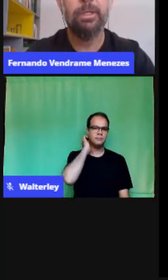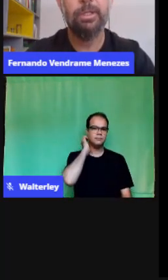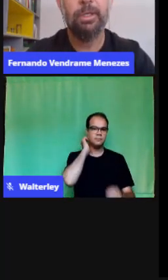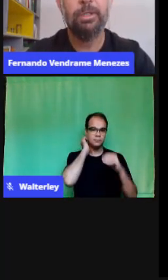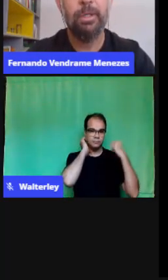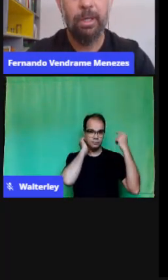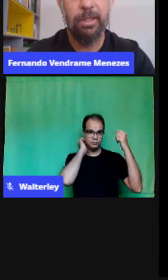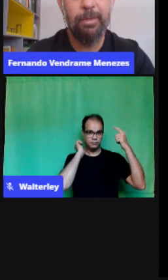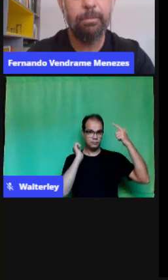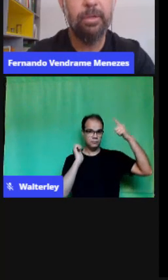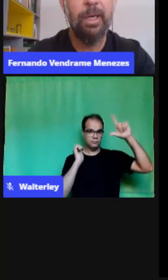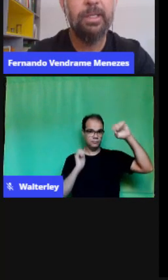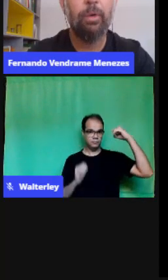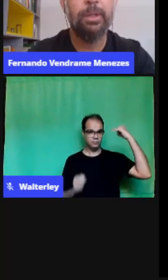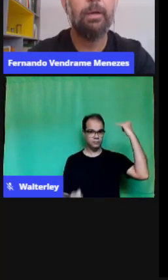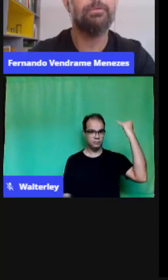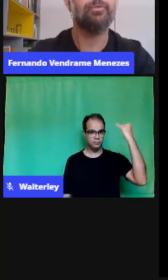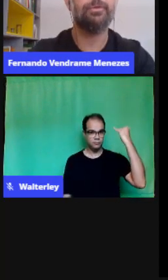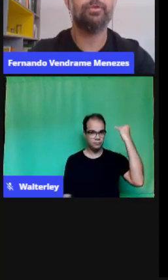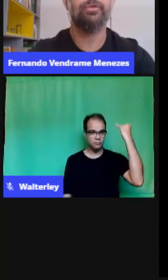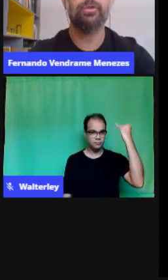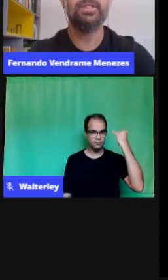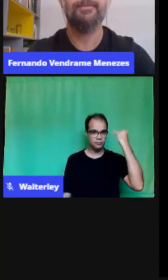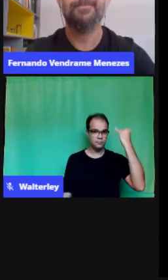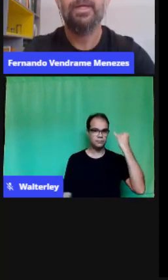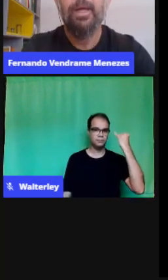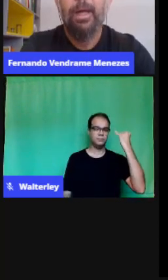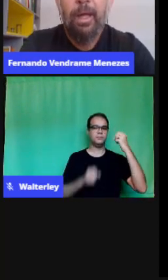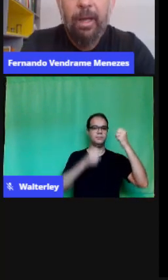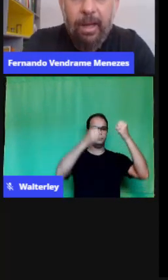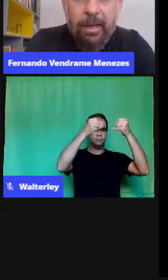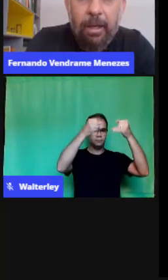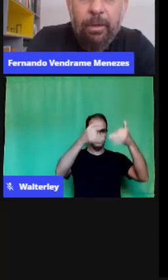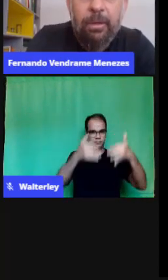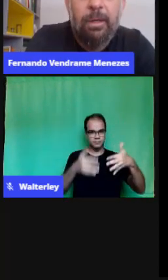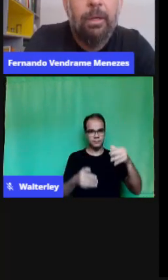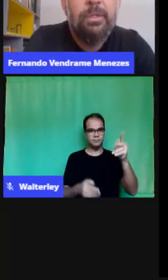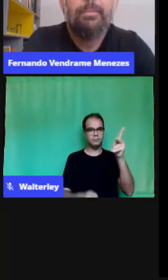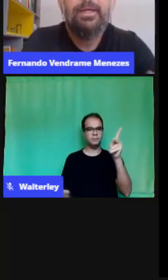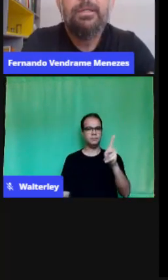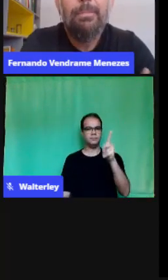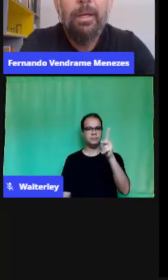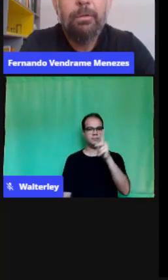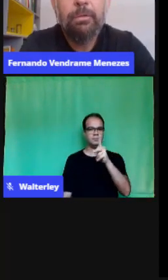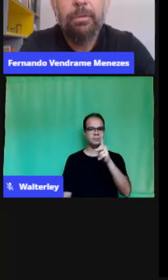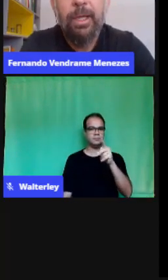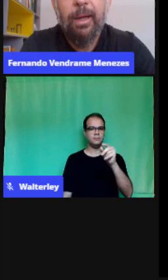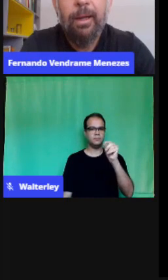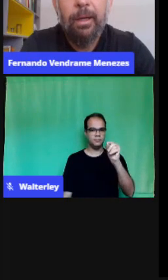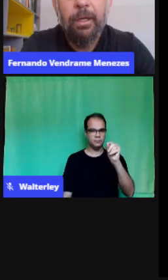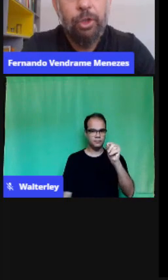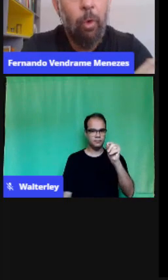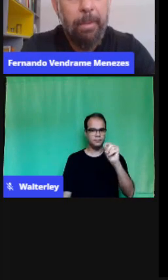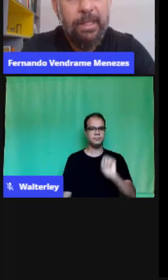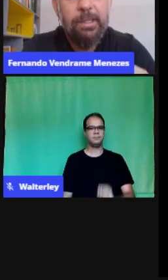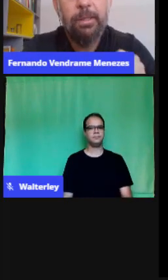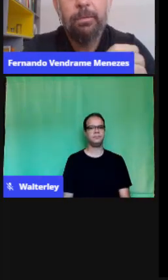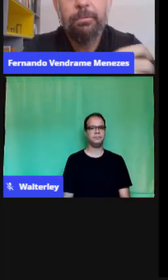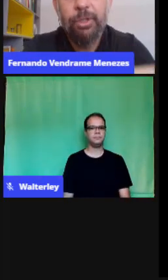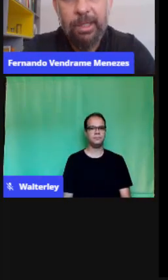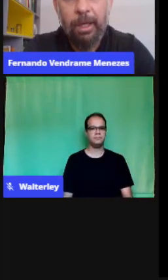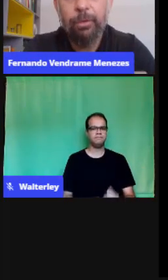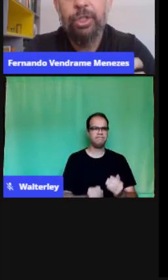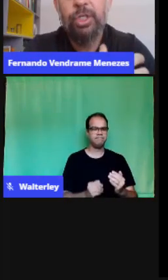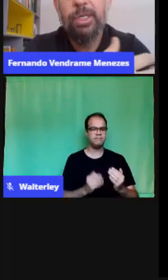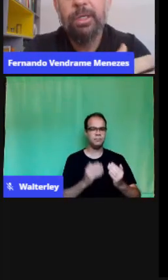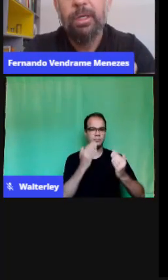importante que a gente sempre busca ressaltar com os professores é o estabelecimento de